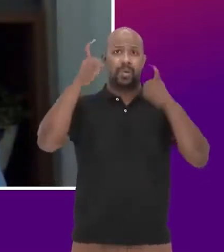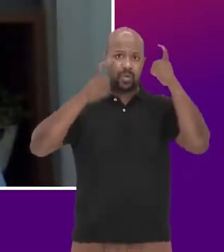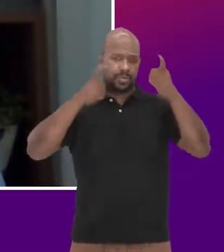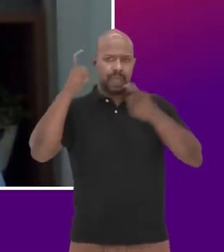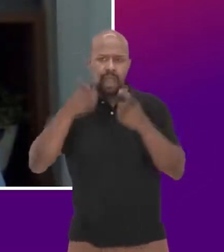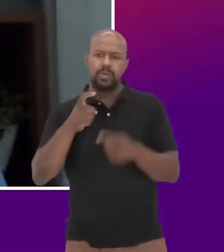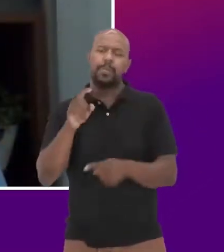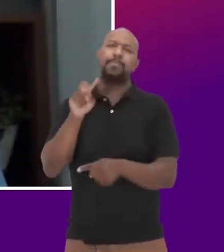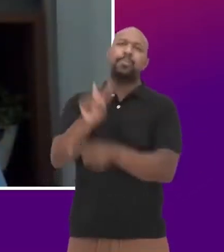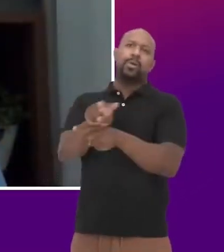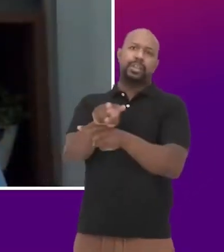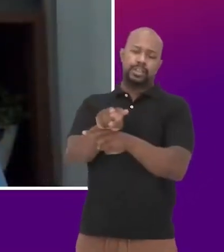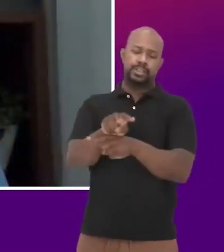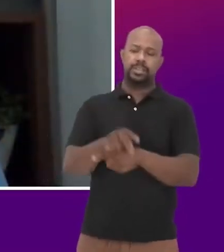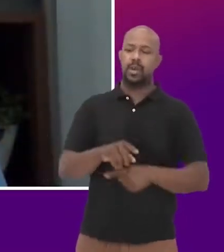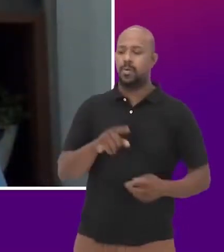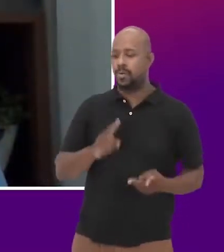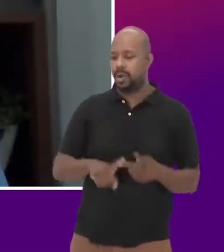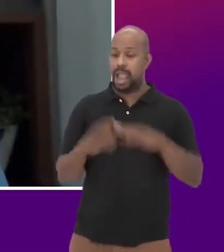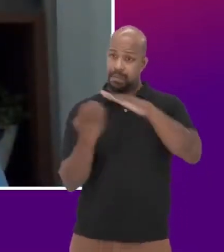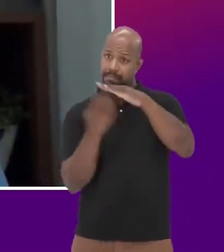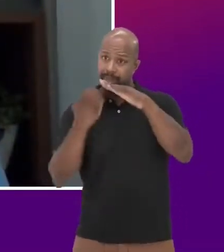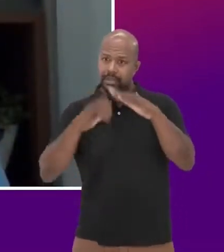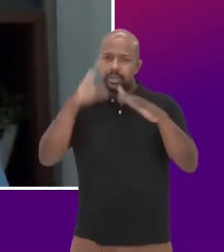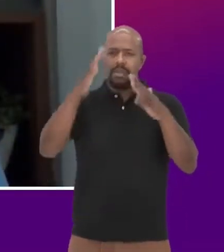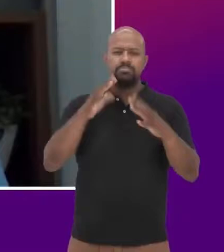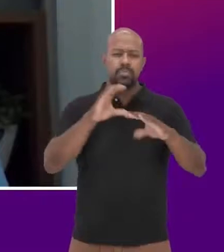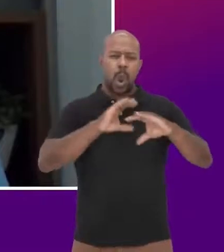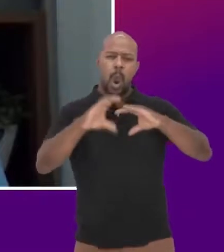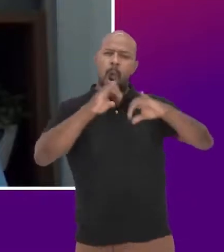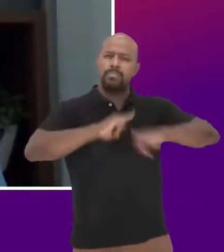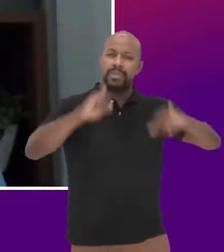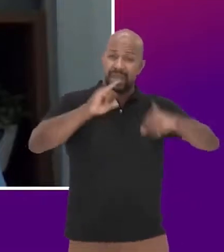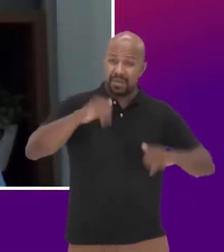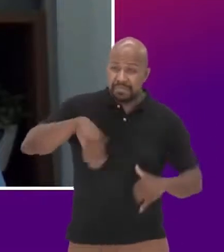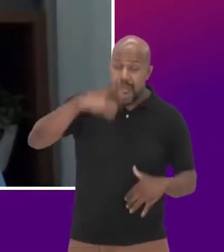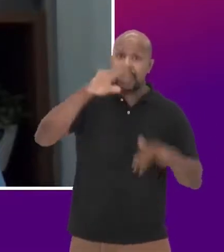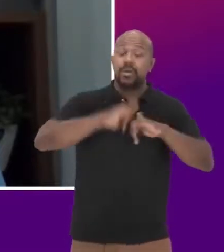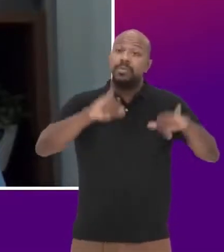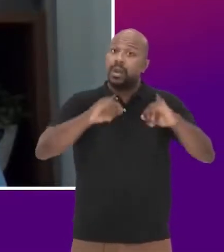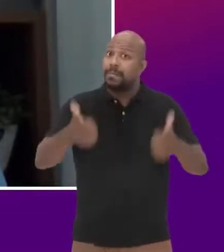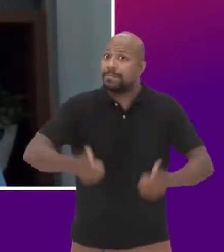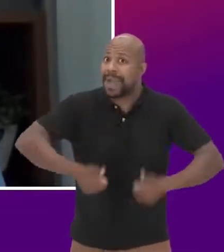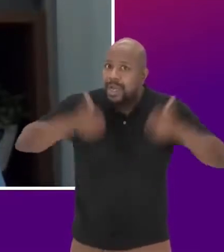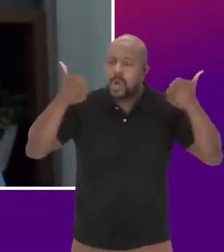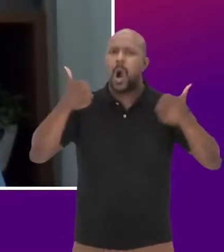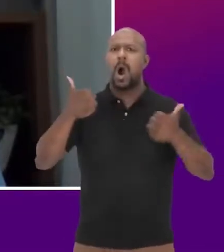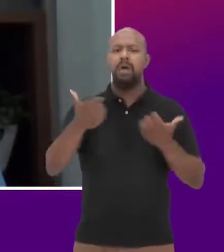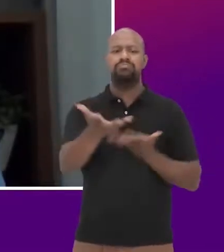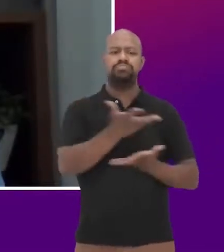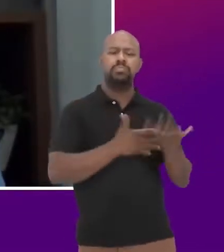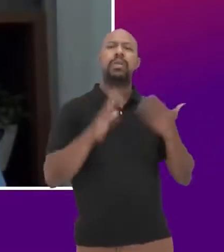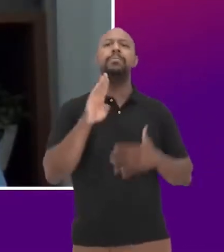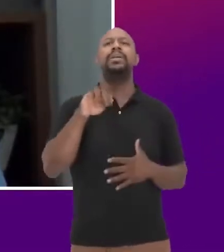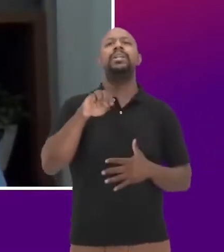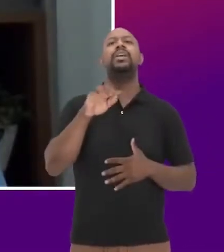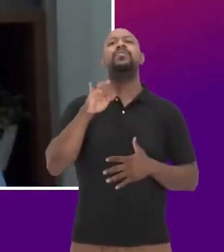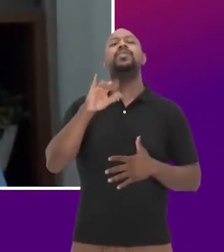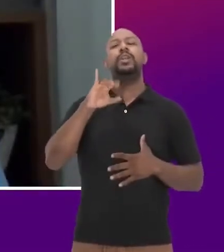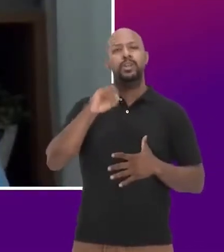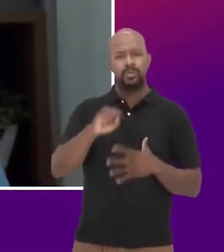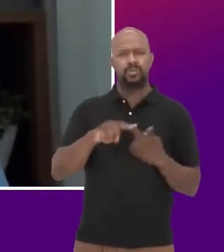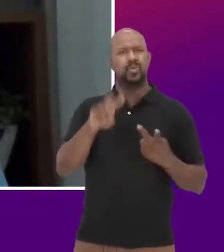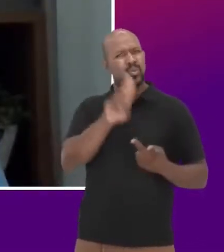preocupadas com proteção, as empresas comunicando mais e comunicando melhor, né, com relação aos benefícios,